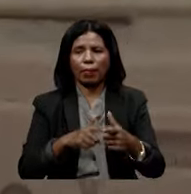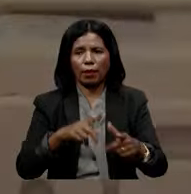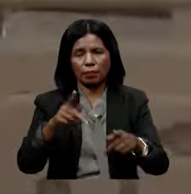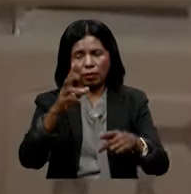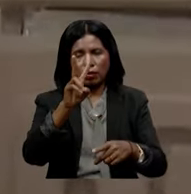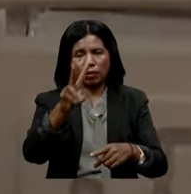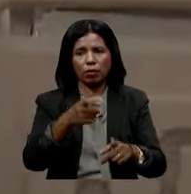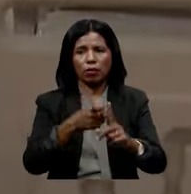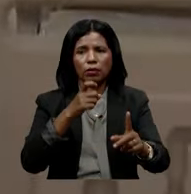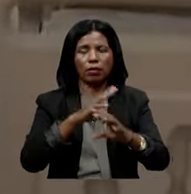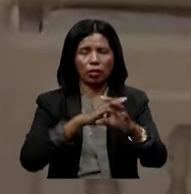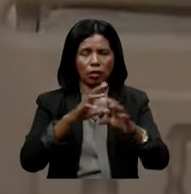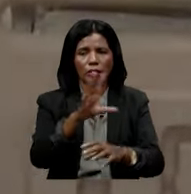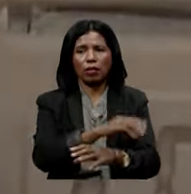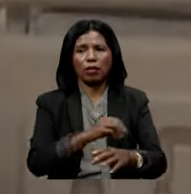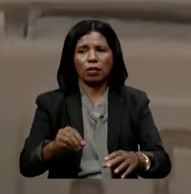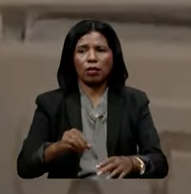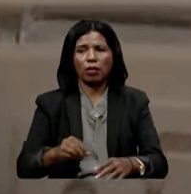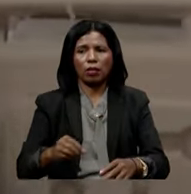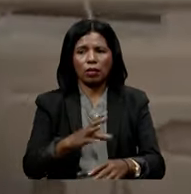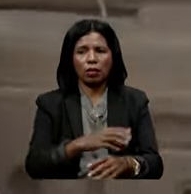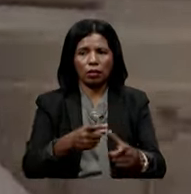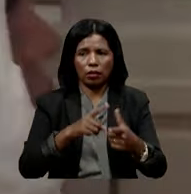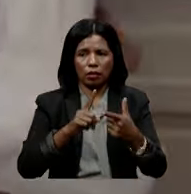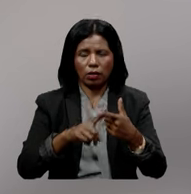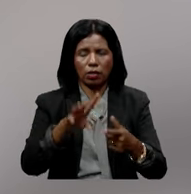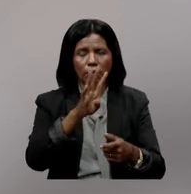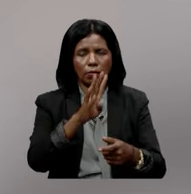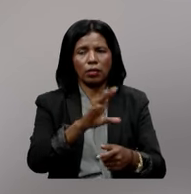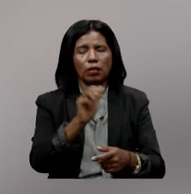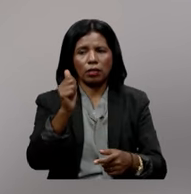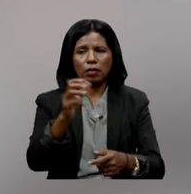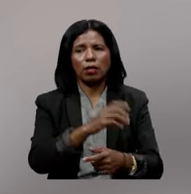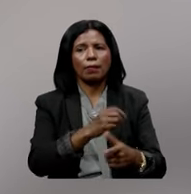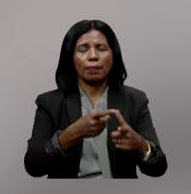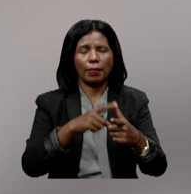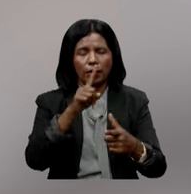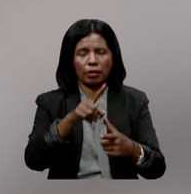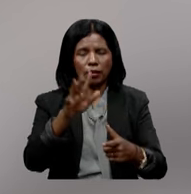husi accidente careta Hilux Mutin hosa pamatrícula B Sanulu trasu